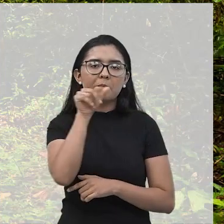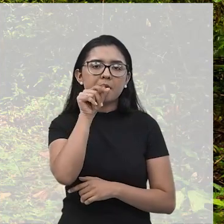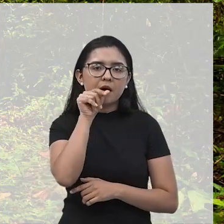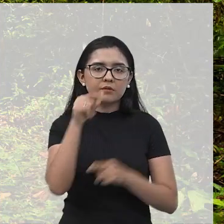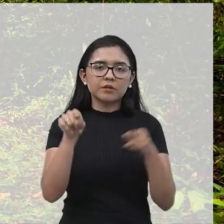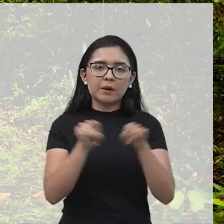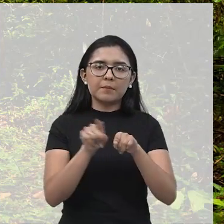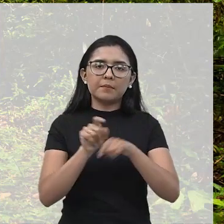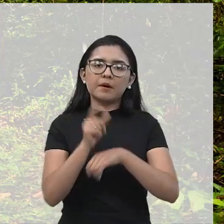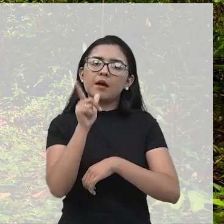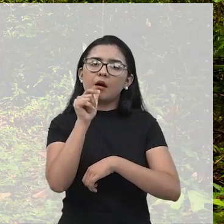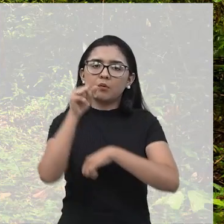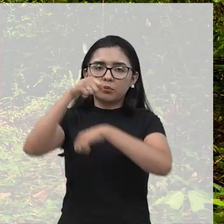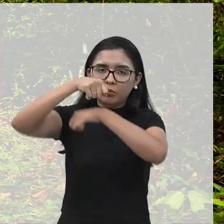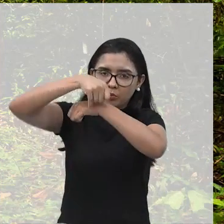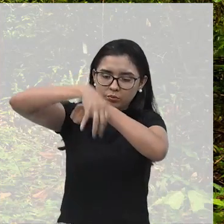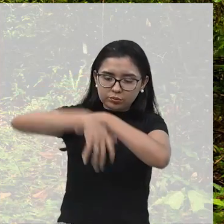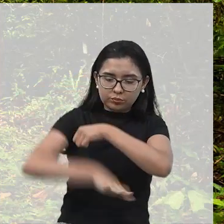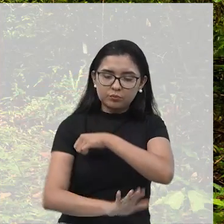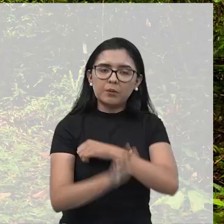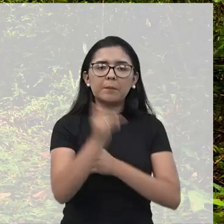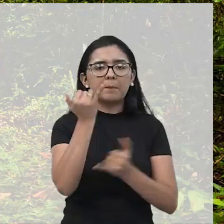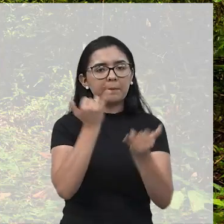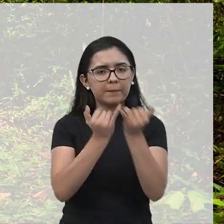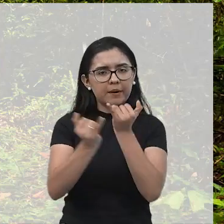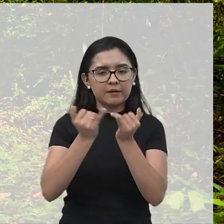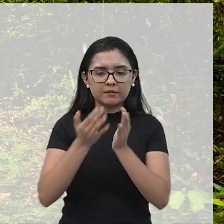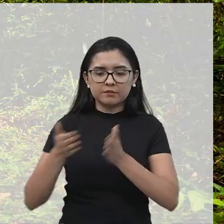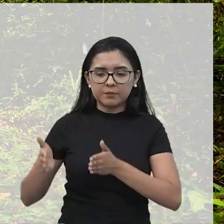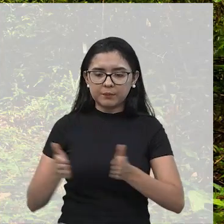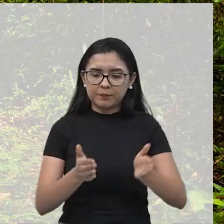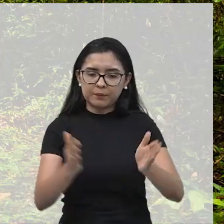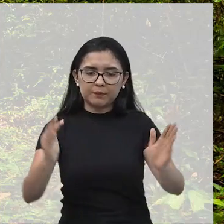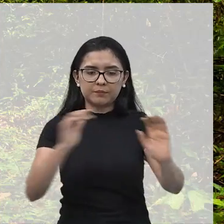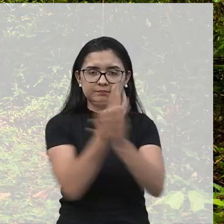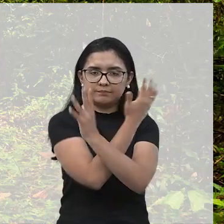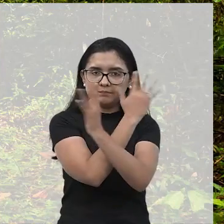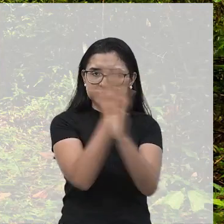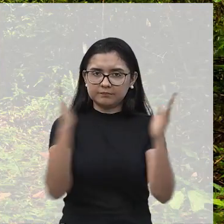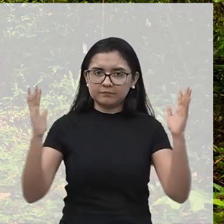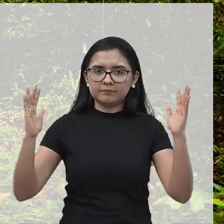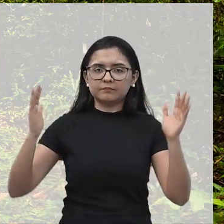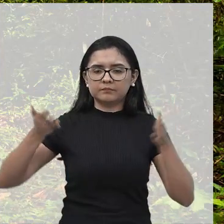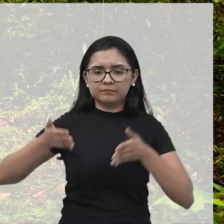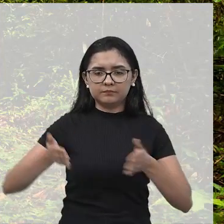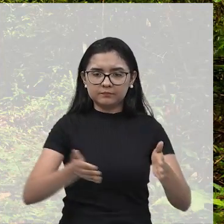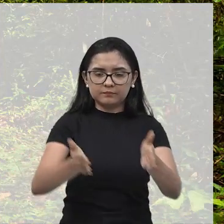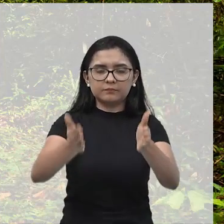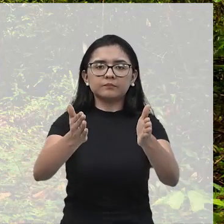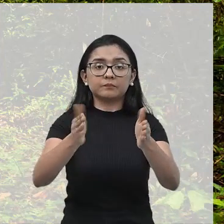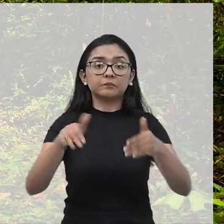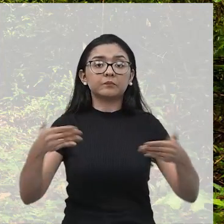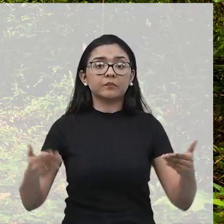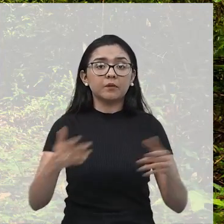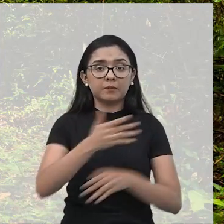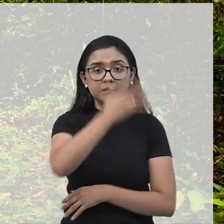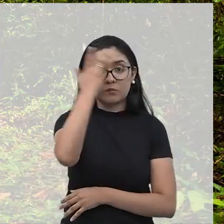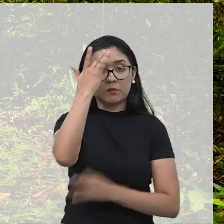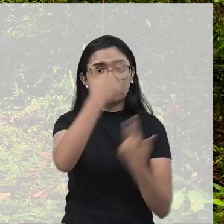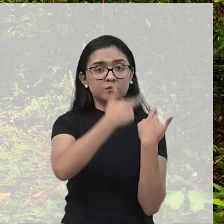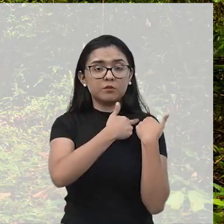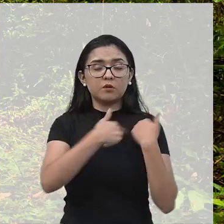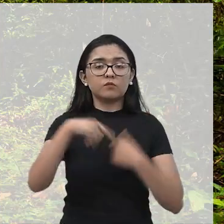que eu estou caminhando por essa maravilha desse caminho. Então, o sonoplasta, ele